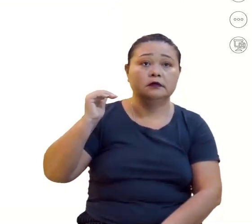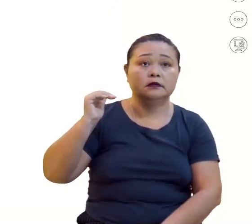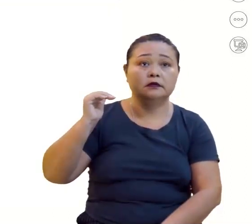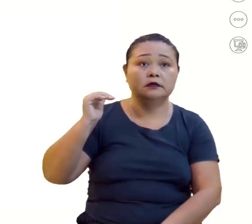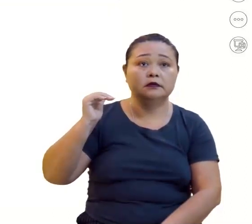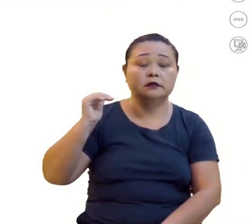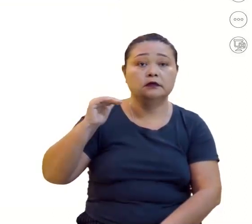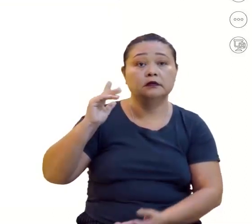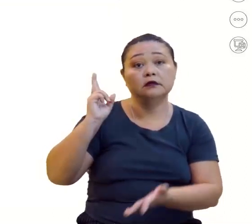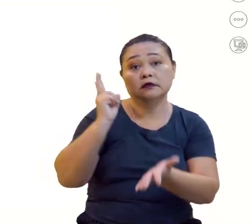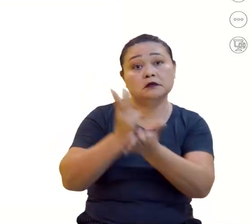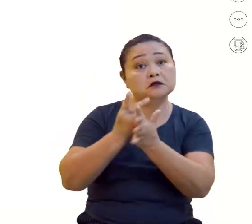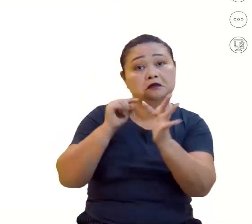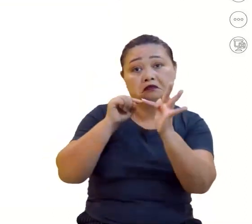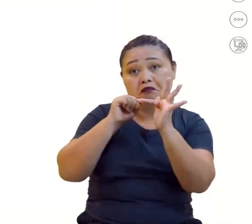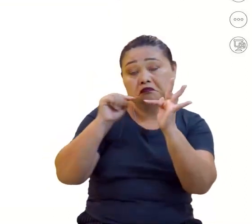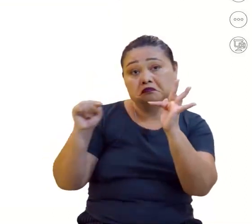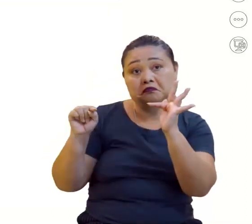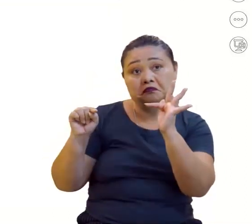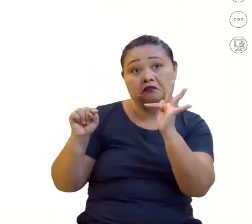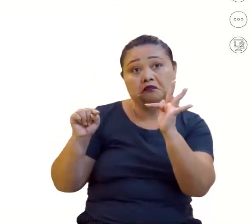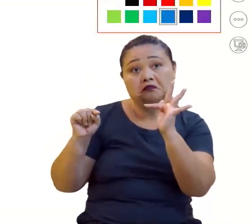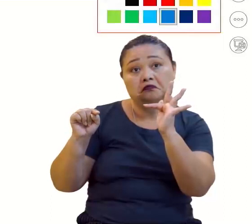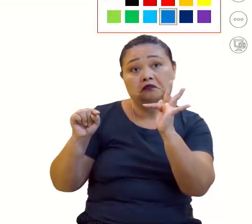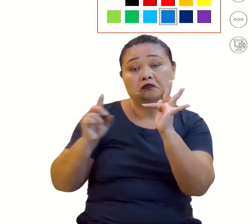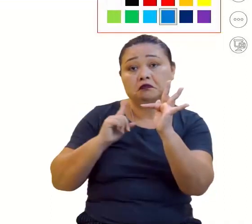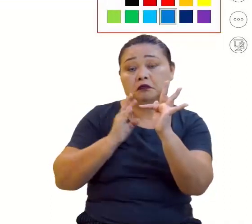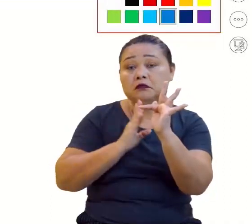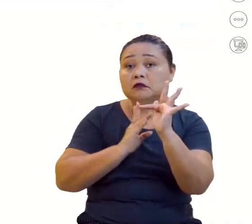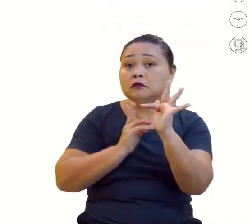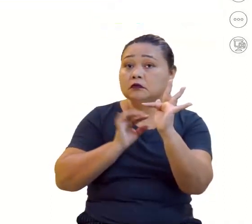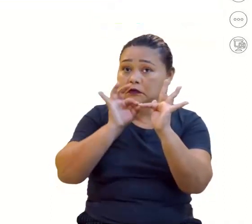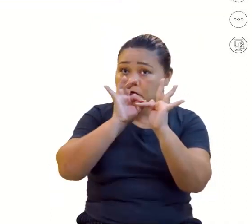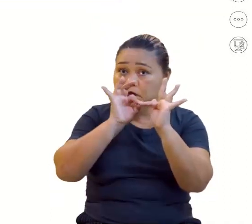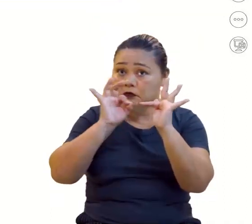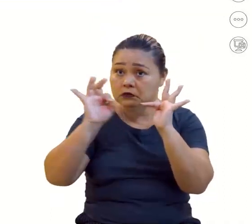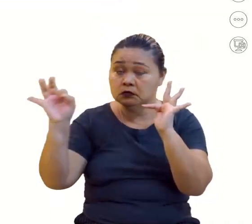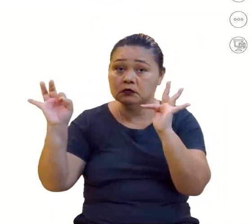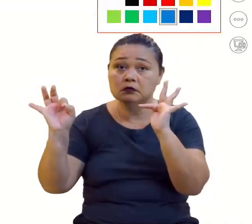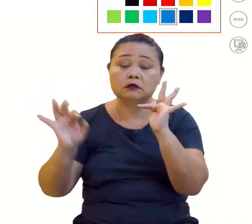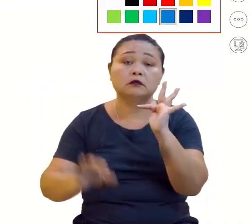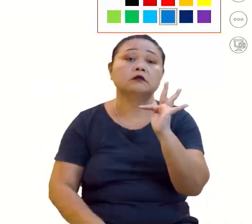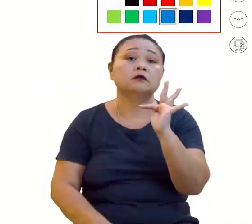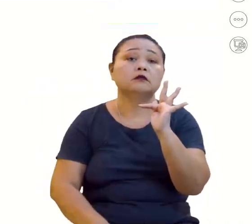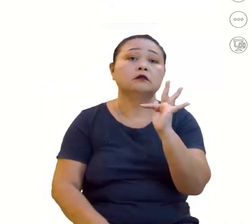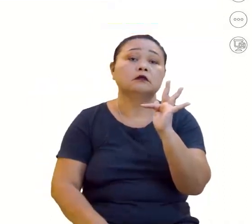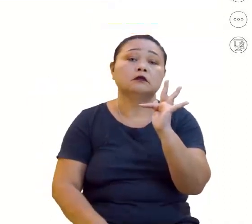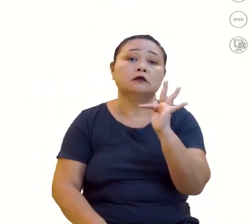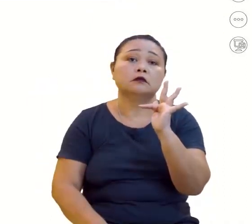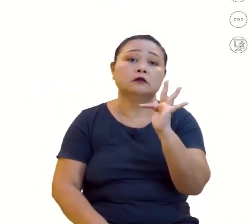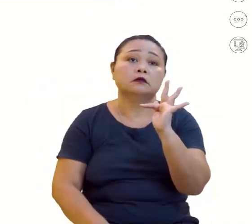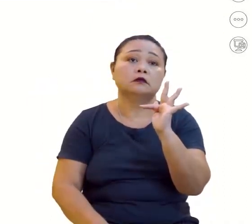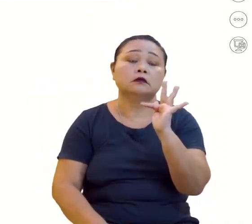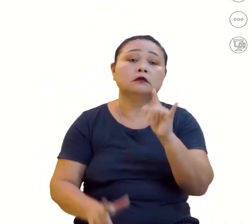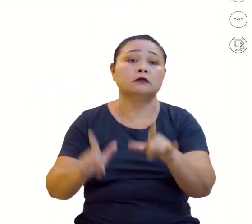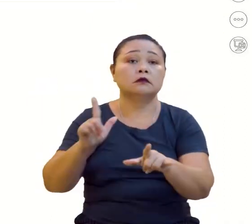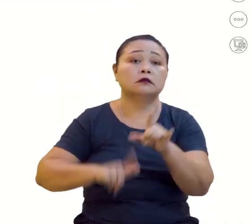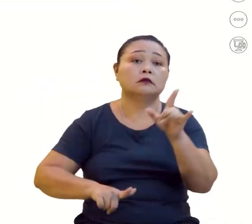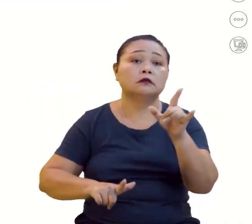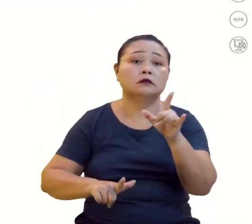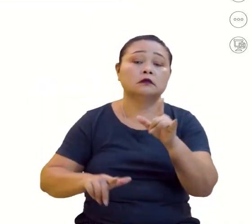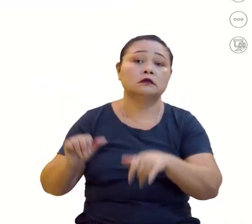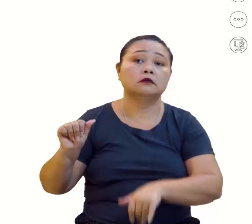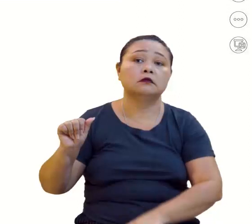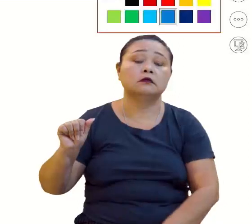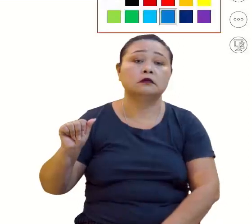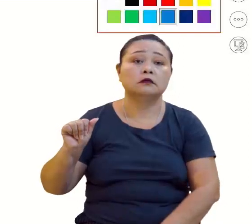mesmo a linha. Então linha contínua, né? Isso. Linha contínua, a alternativa correta é a letra